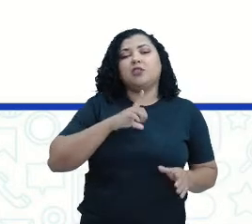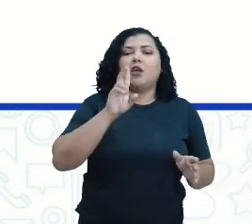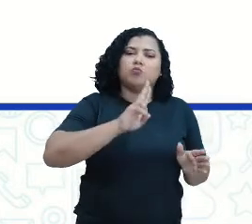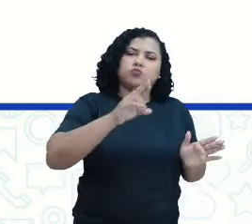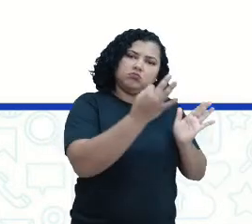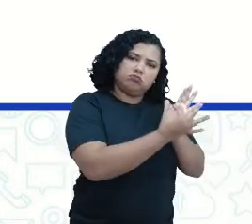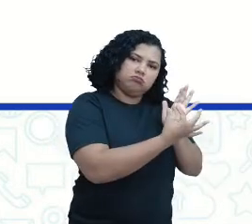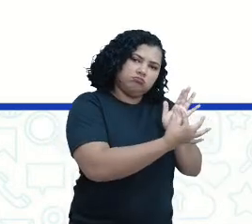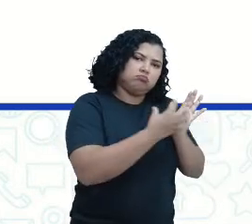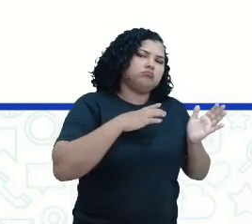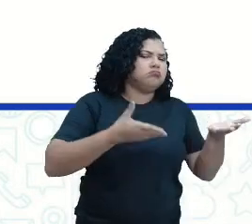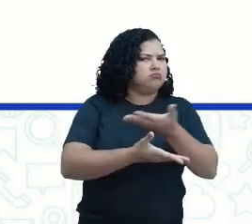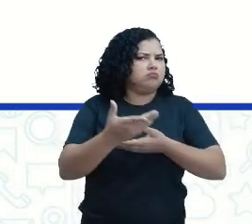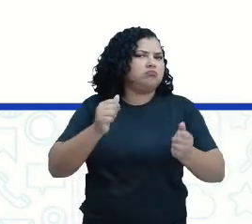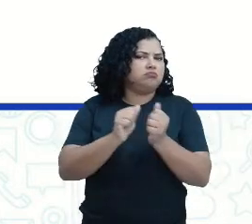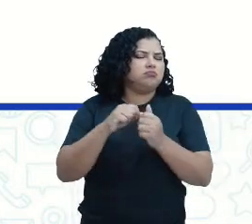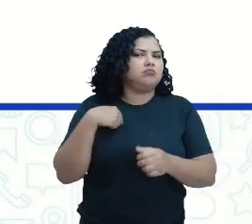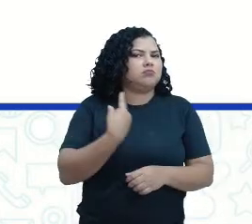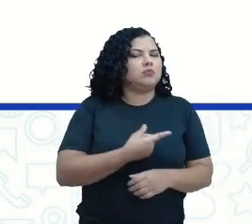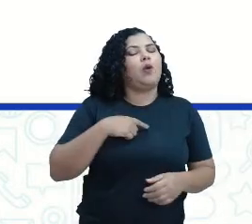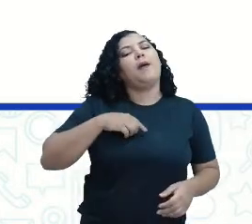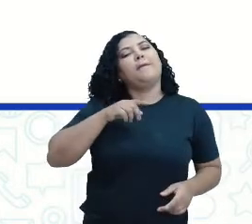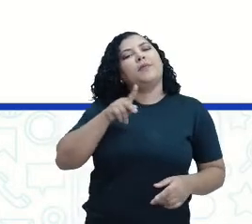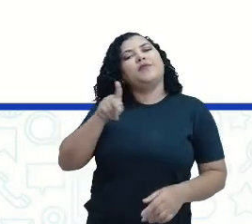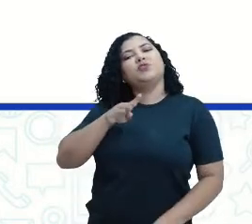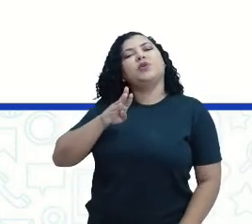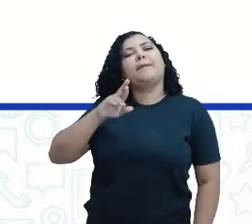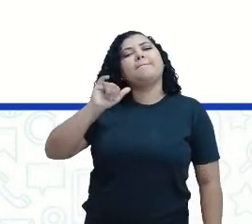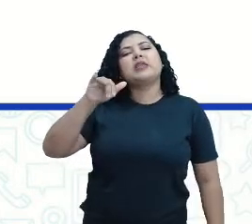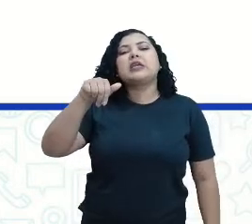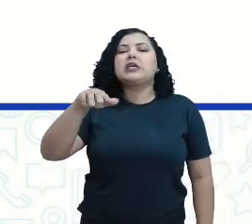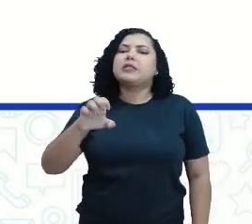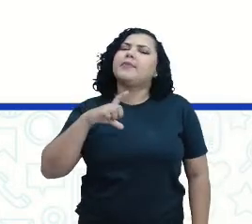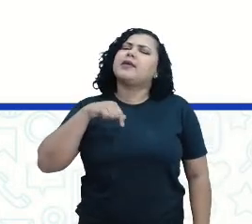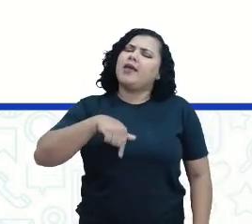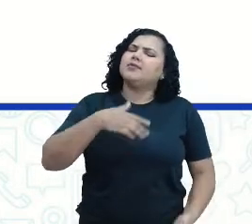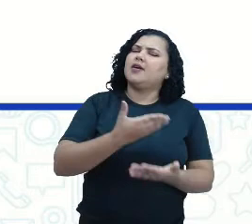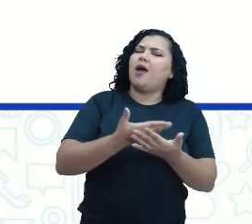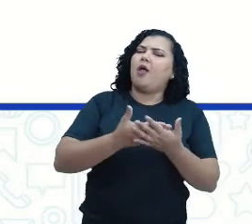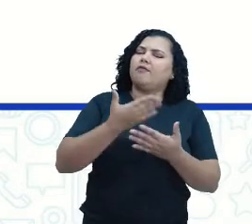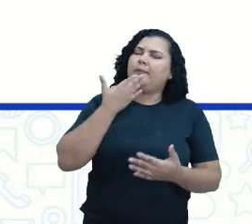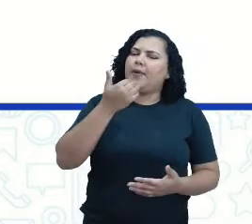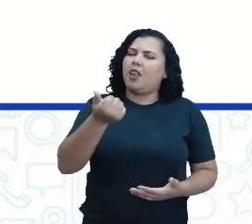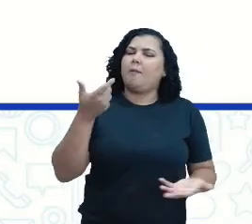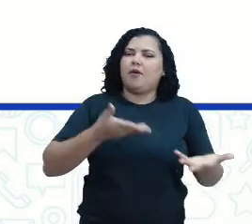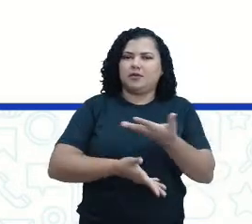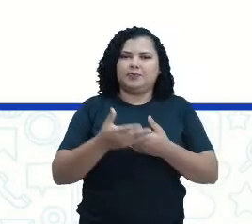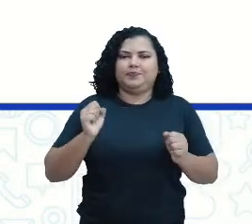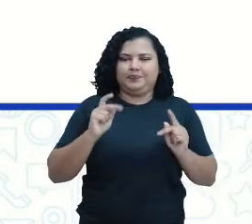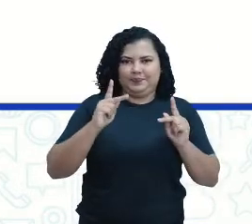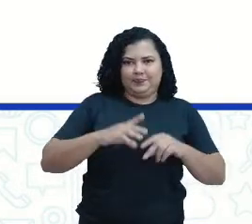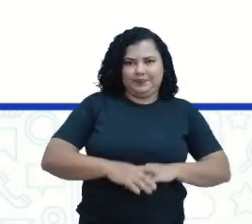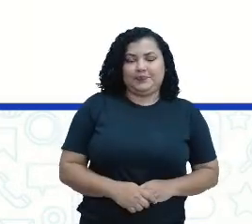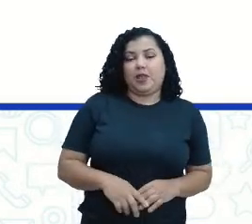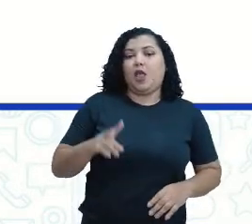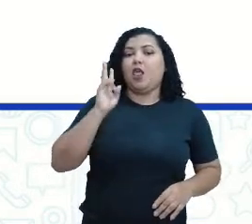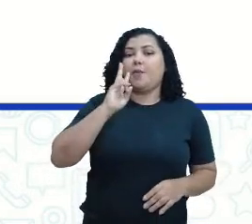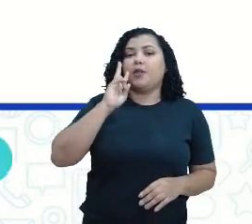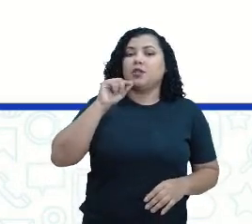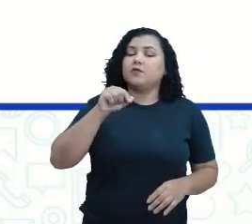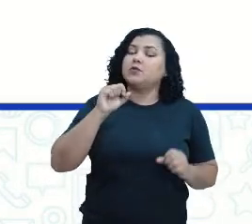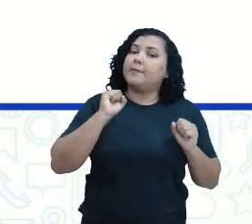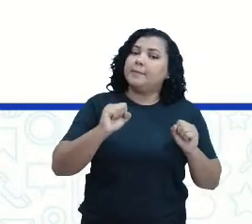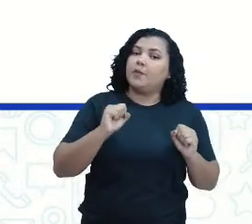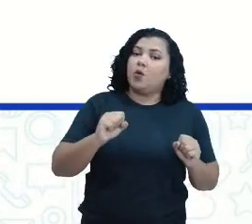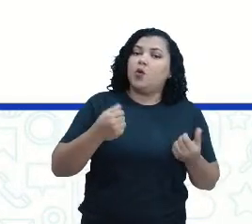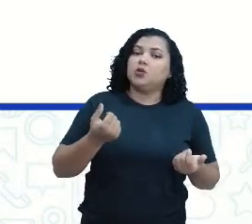aplicativo, interage aqui com a professora Briane para que essa aula fique muito mais participativa, tá bom? Lembrando também que você